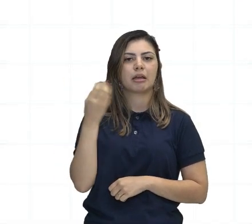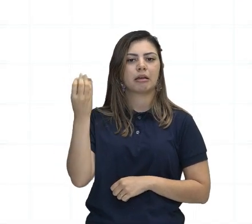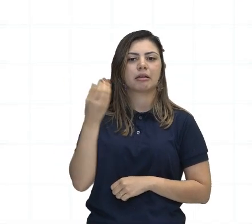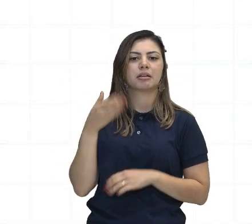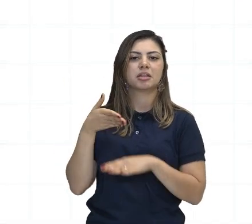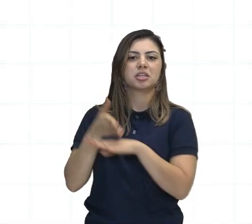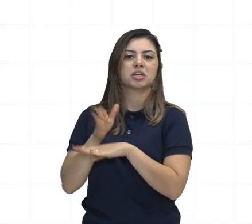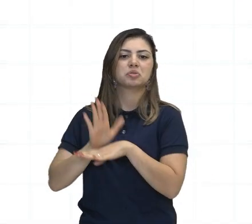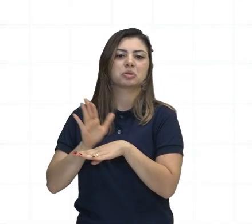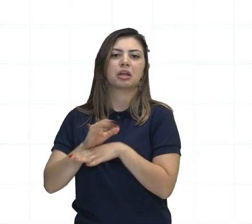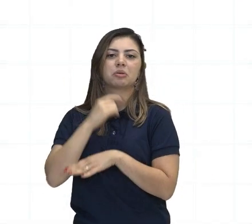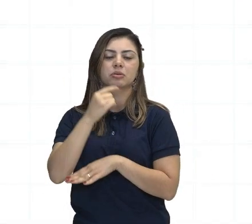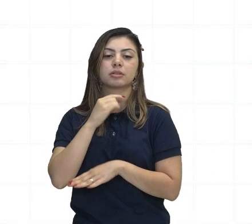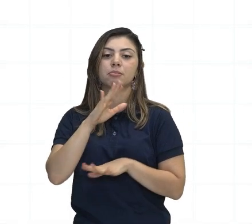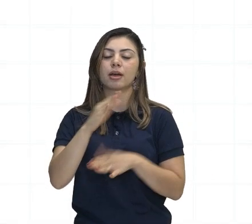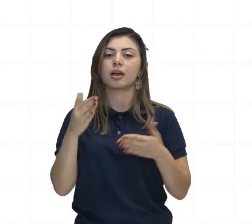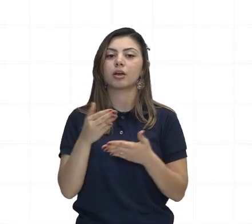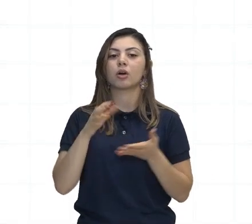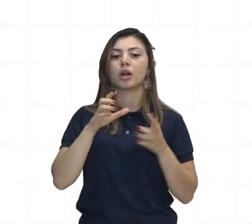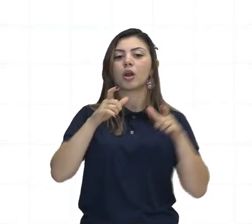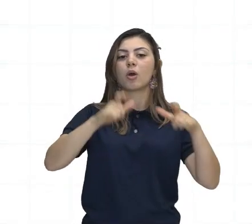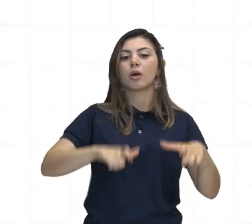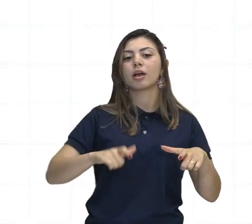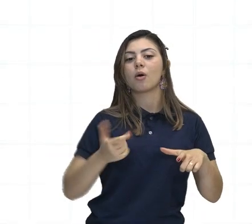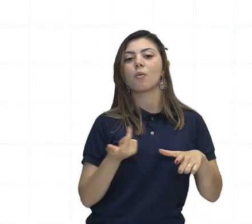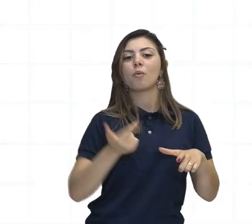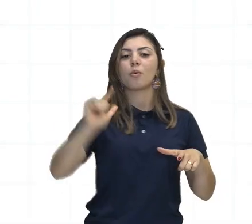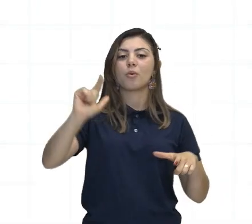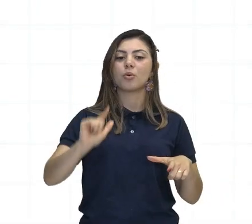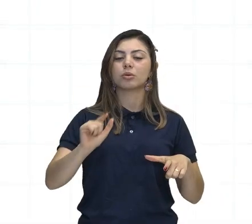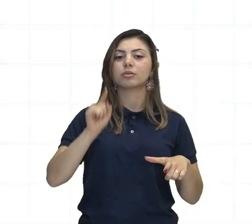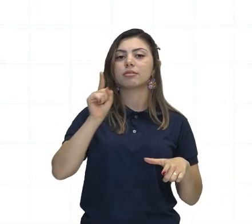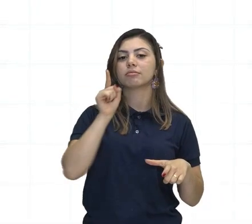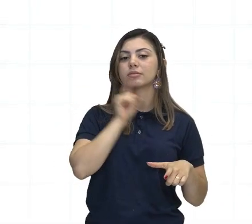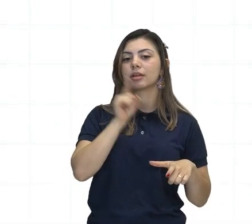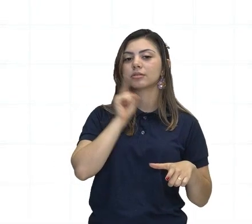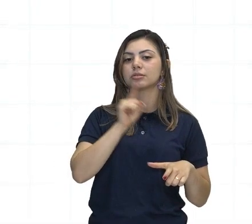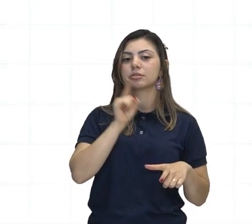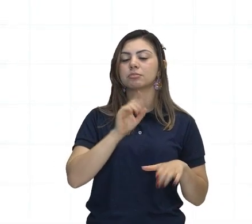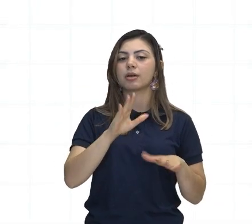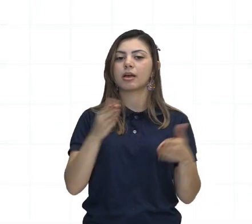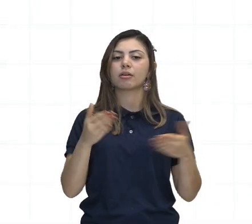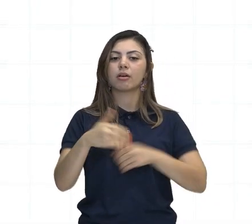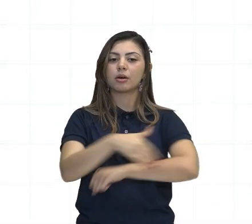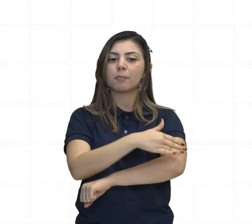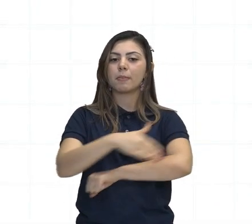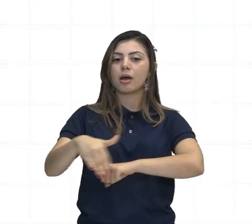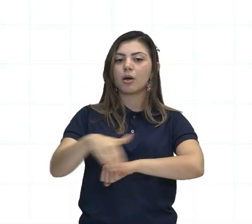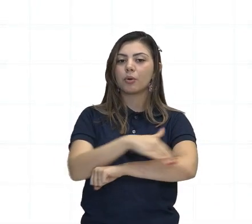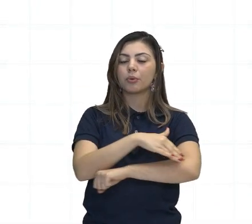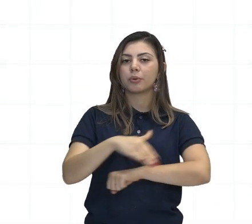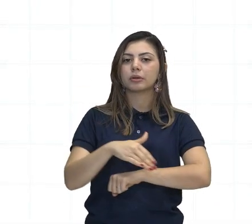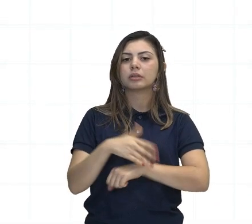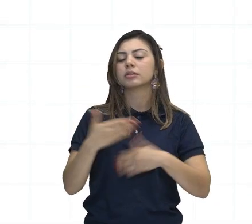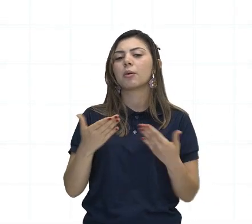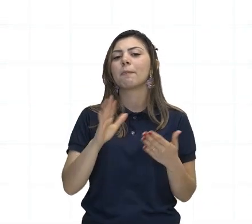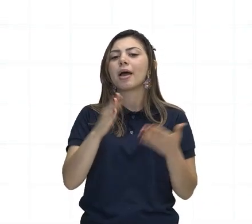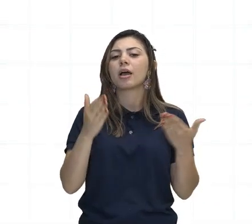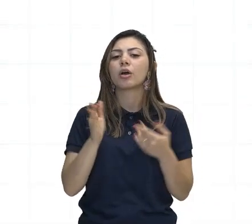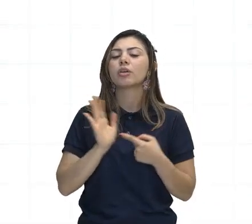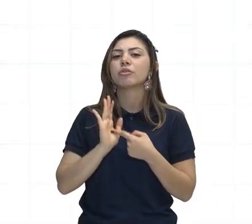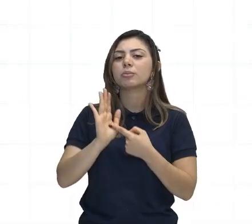gente tem a rua South Bronx. Então, o que eu quero mostrar para vocês, na verdade, ela tem mais a ver com